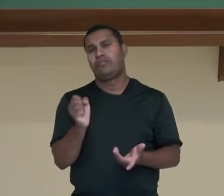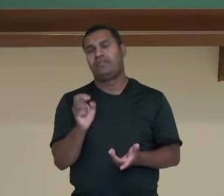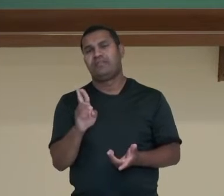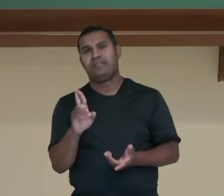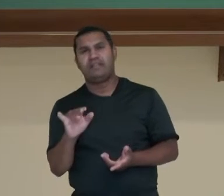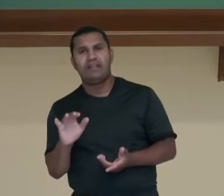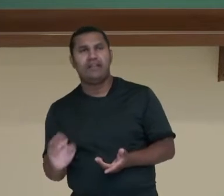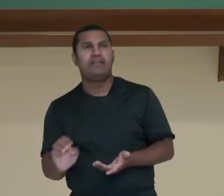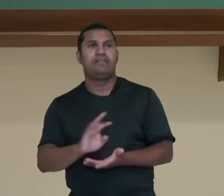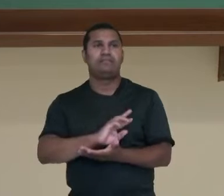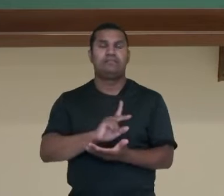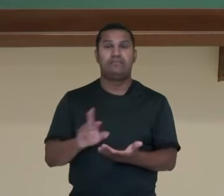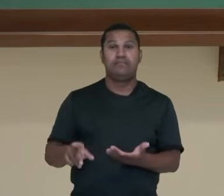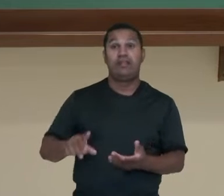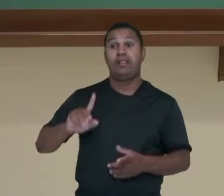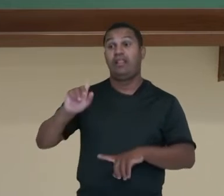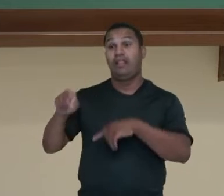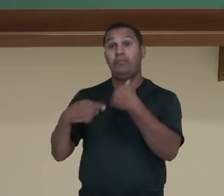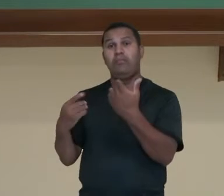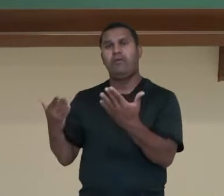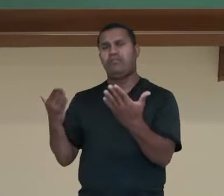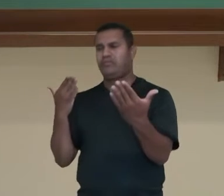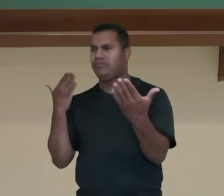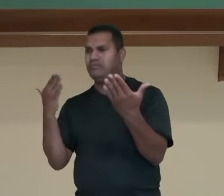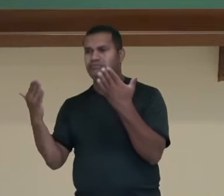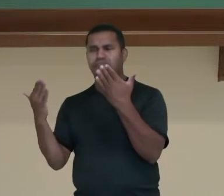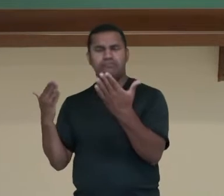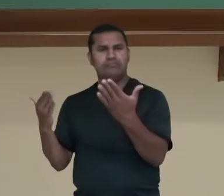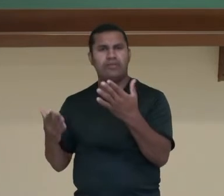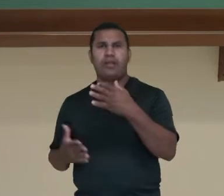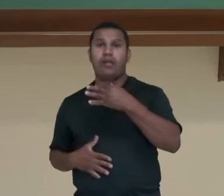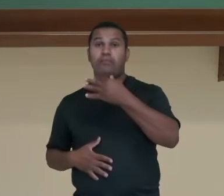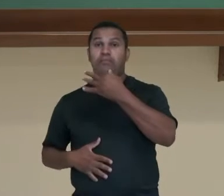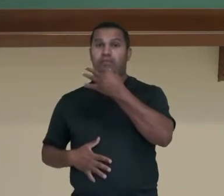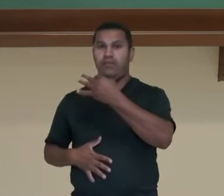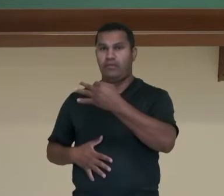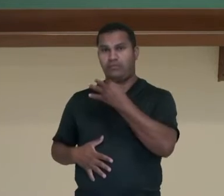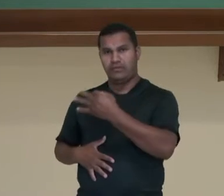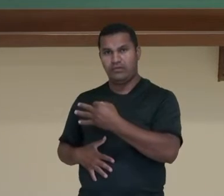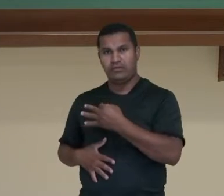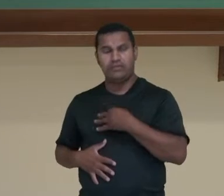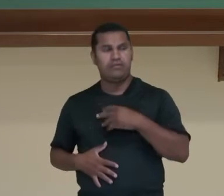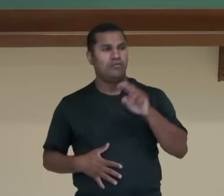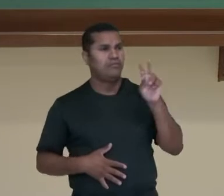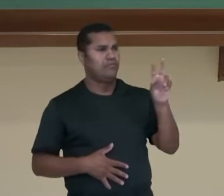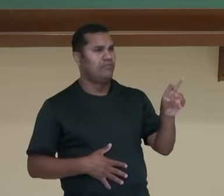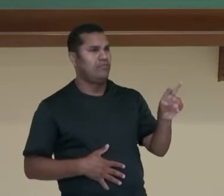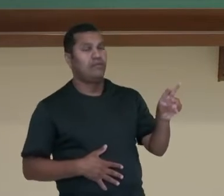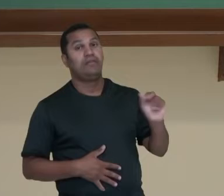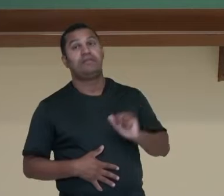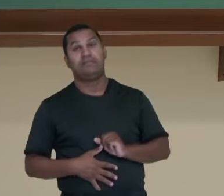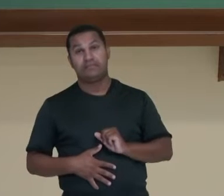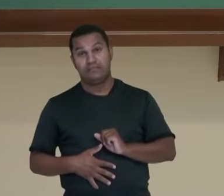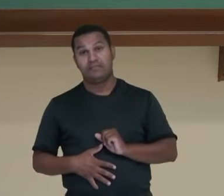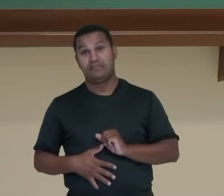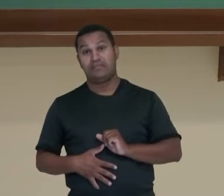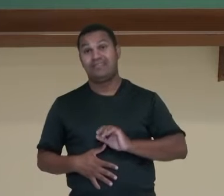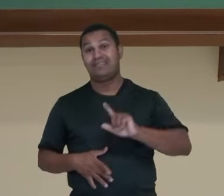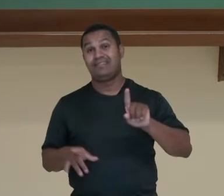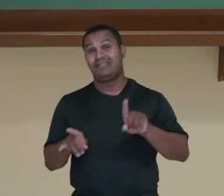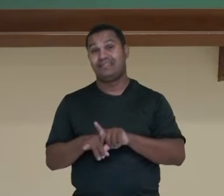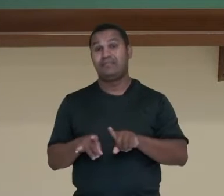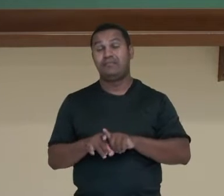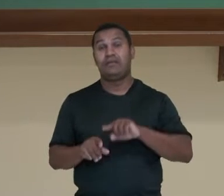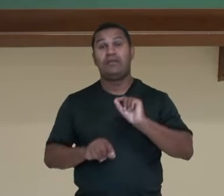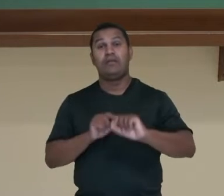a tua opinião com a da pessoa, ou você pode ver mais ou menos o que as pessoas pensam antes de assistir, para ver se vale a pena ou